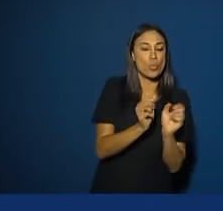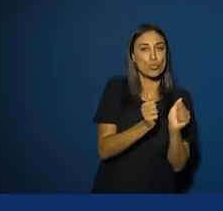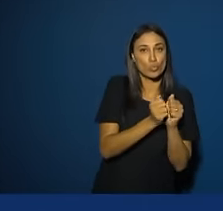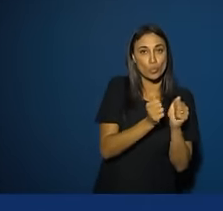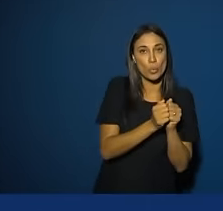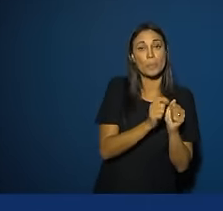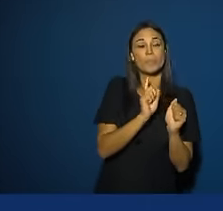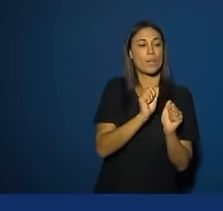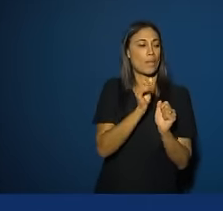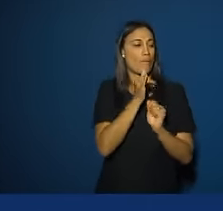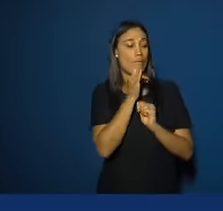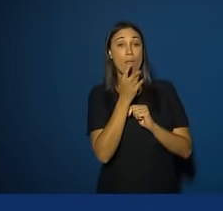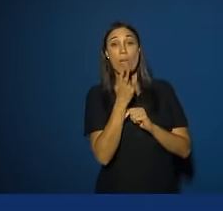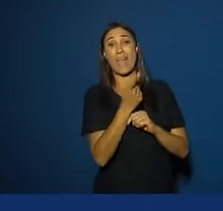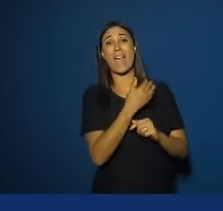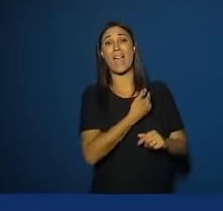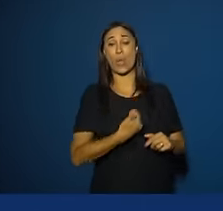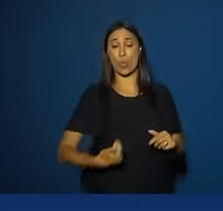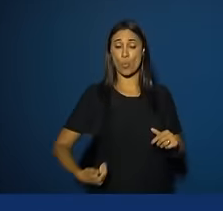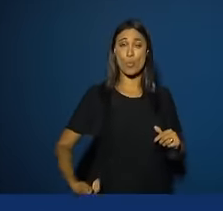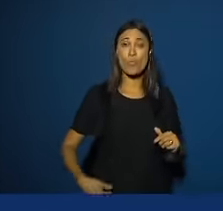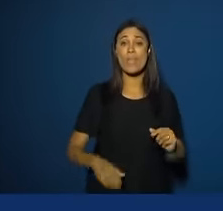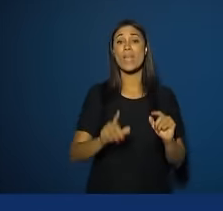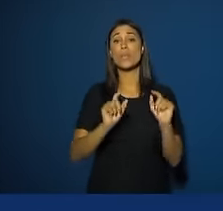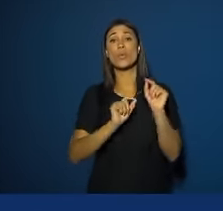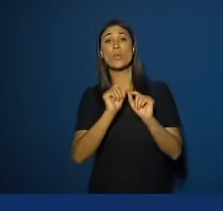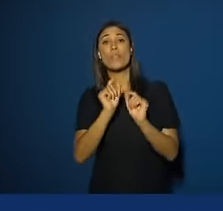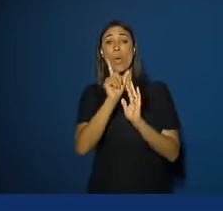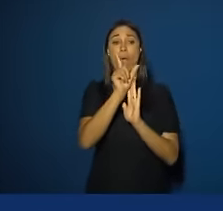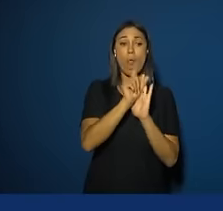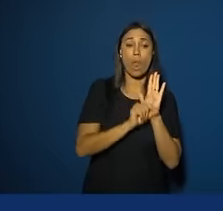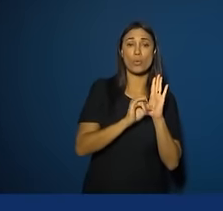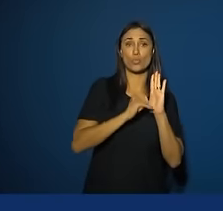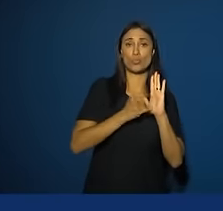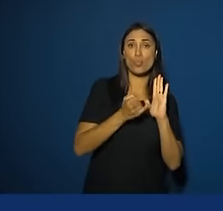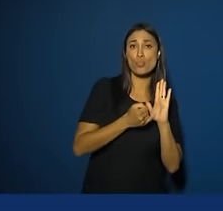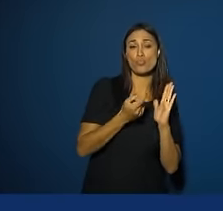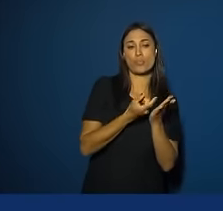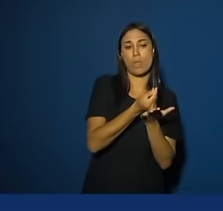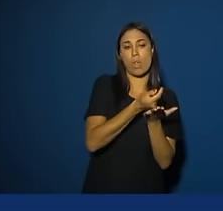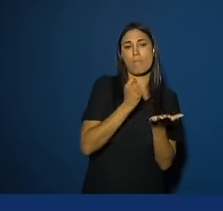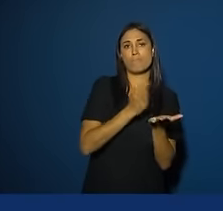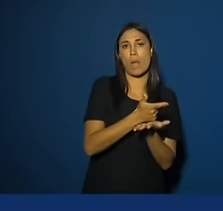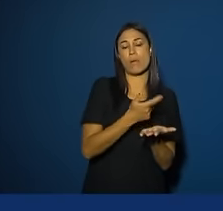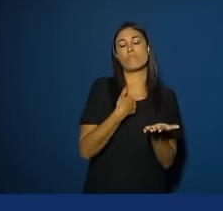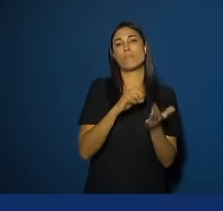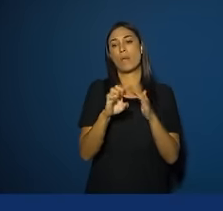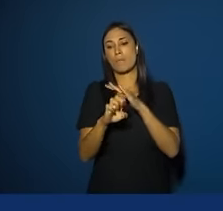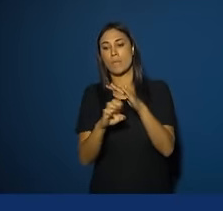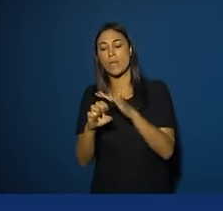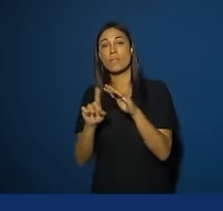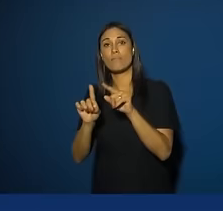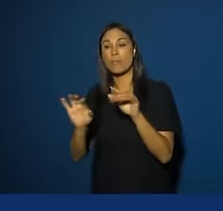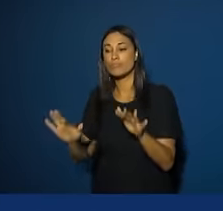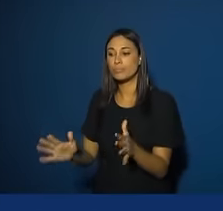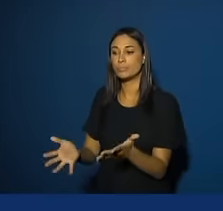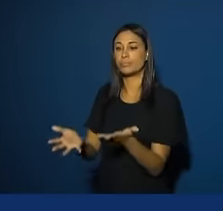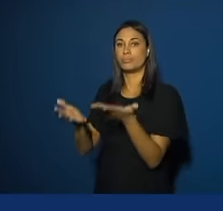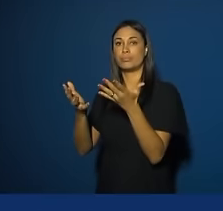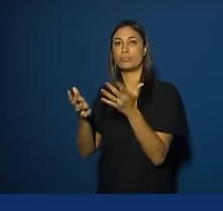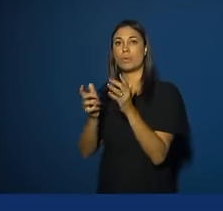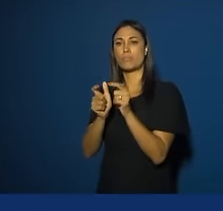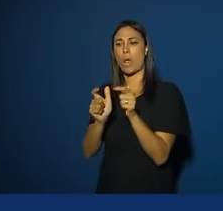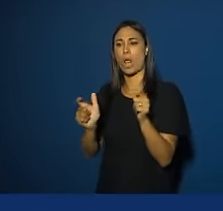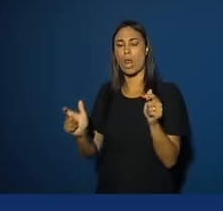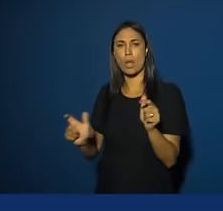puxa um governo de um Business Person vão reduzir as taxas eh para empresas vai promover crescimento é